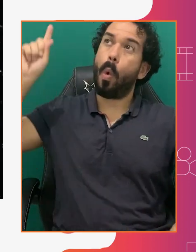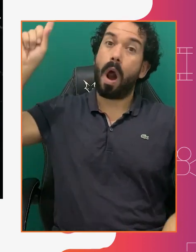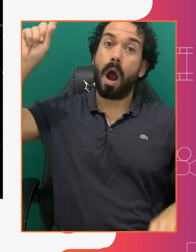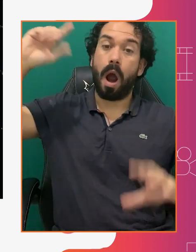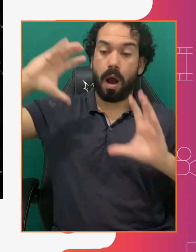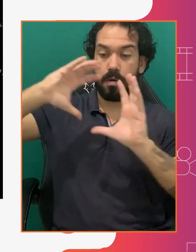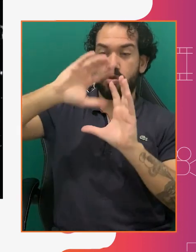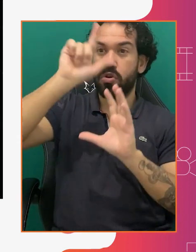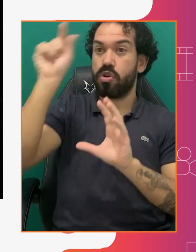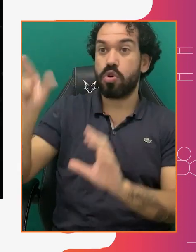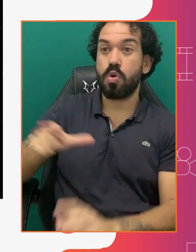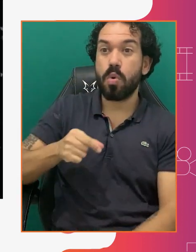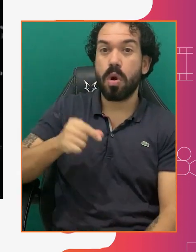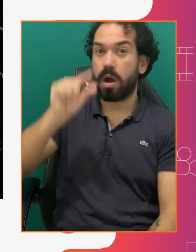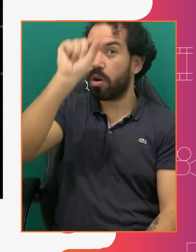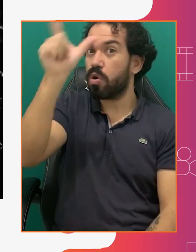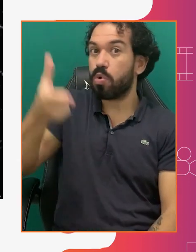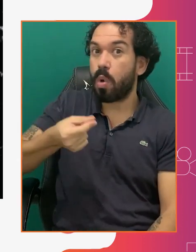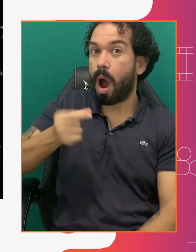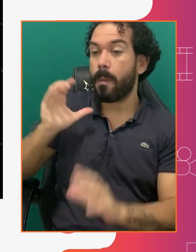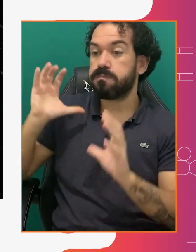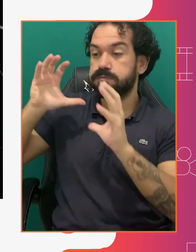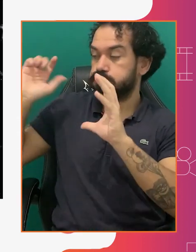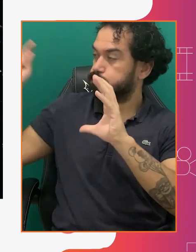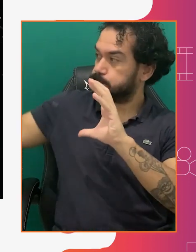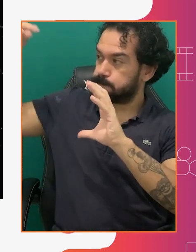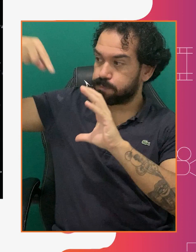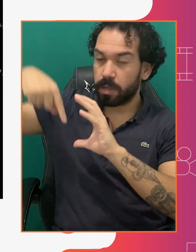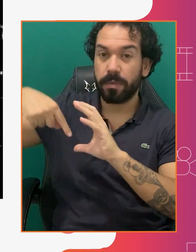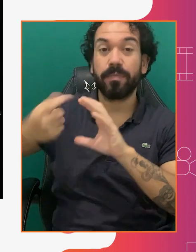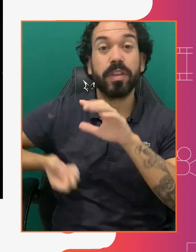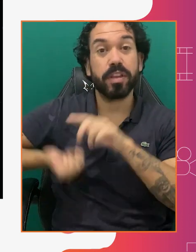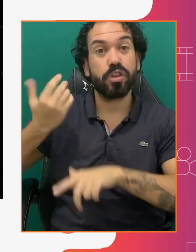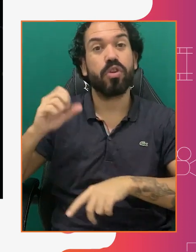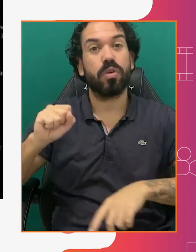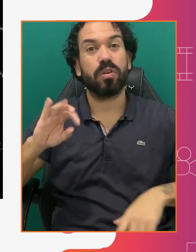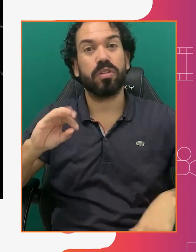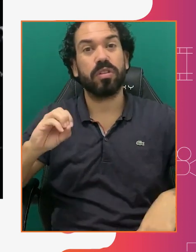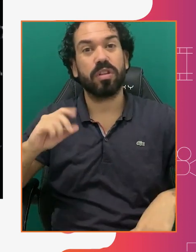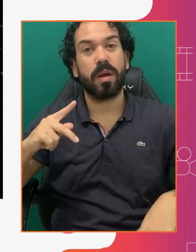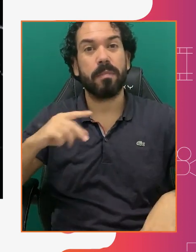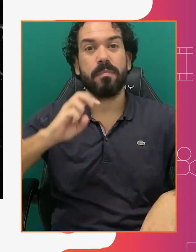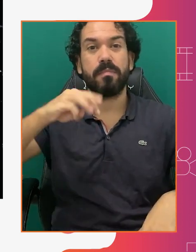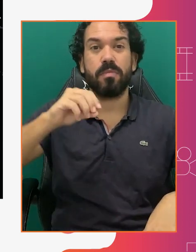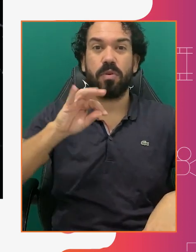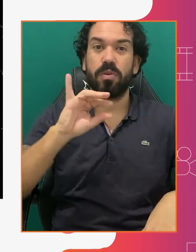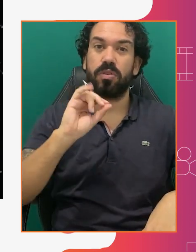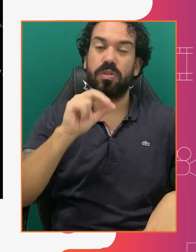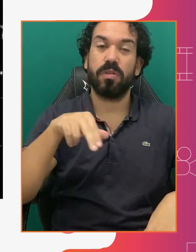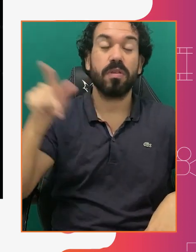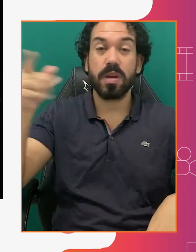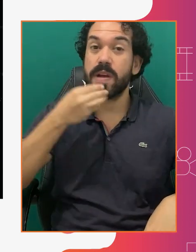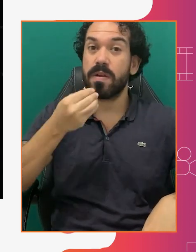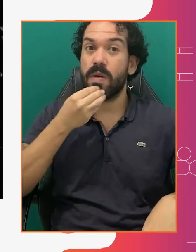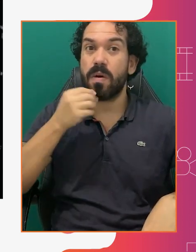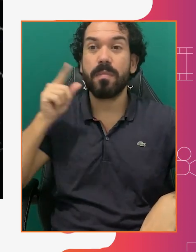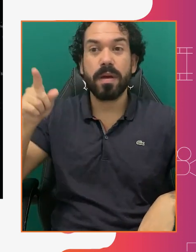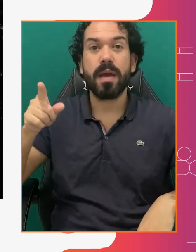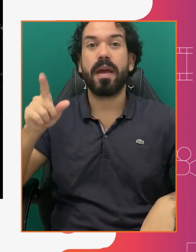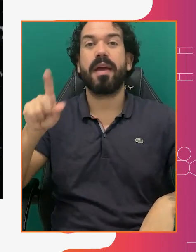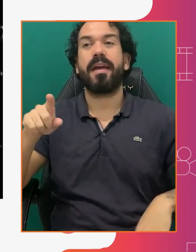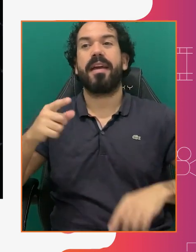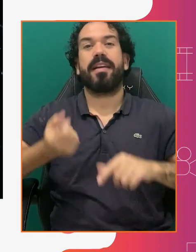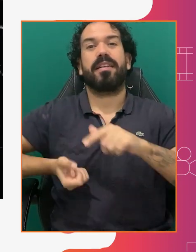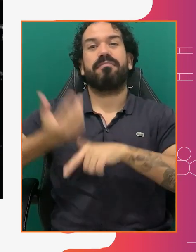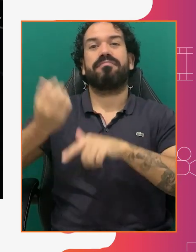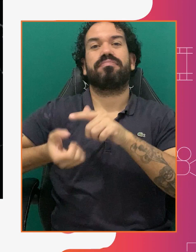é criada a partir do stop motion. E por causa do sucesso desse filme, o Méliès foi popularmente chamado